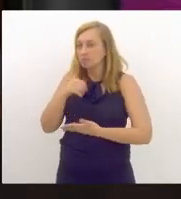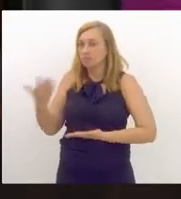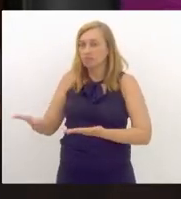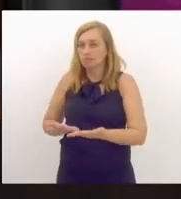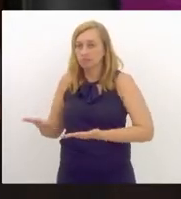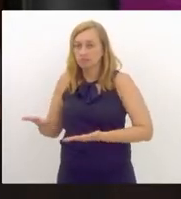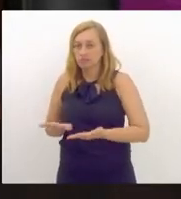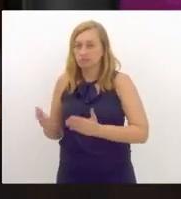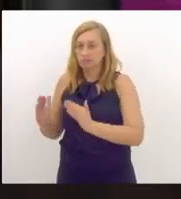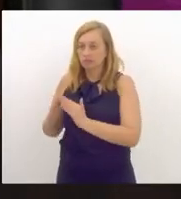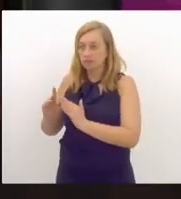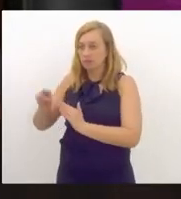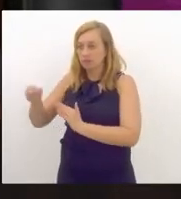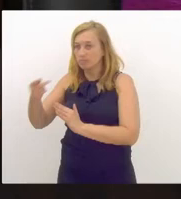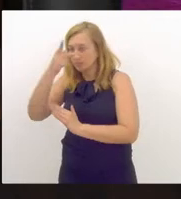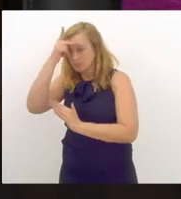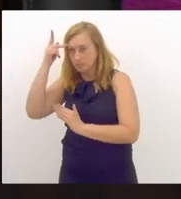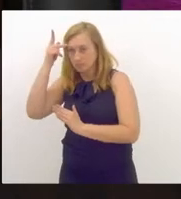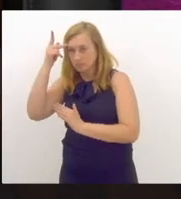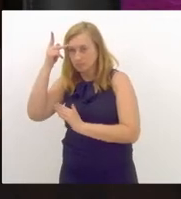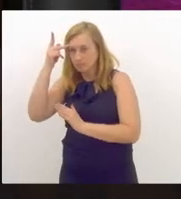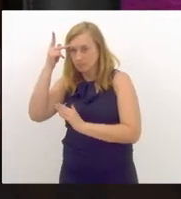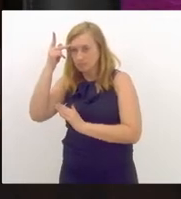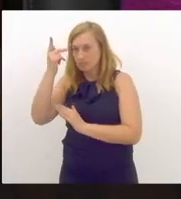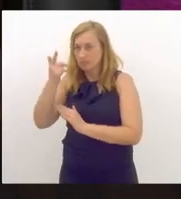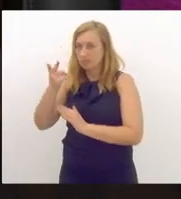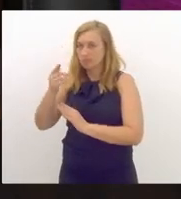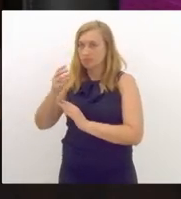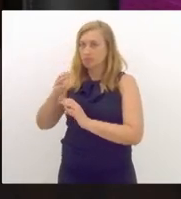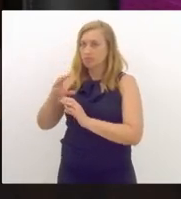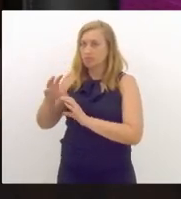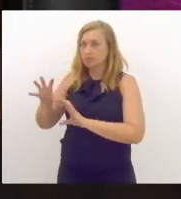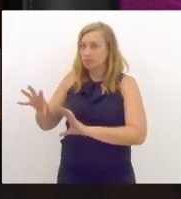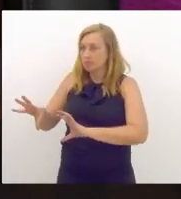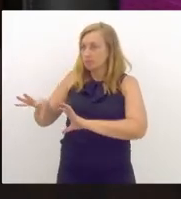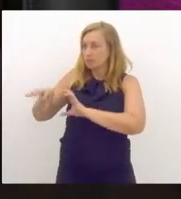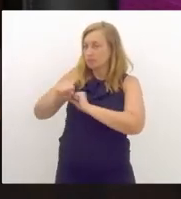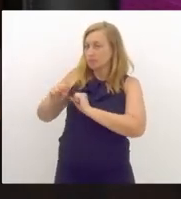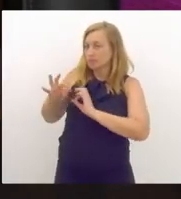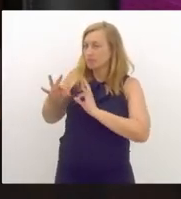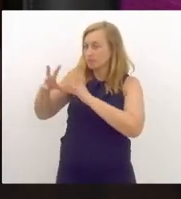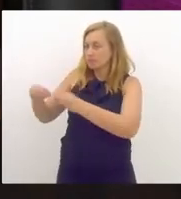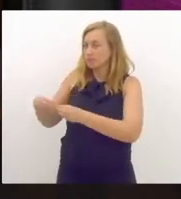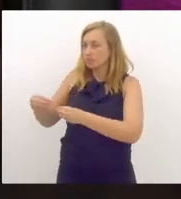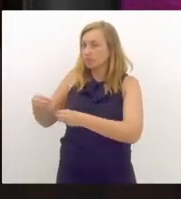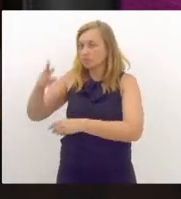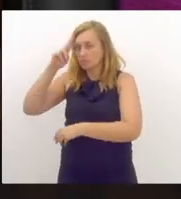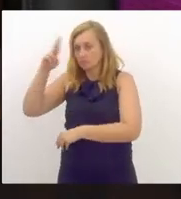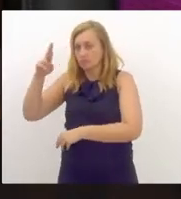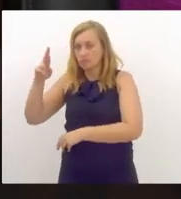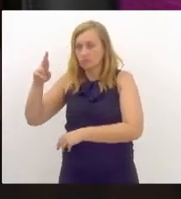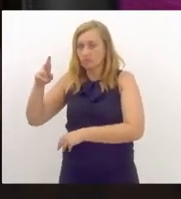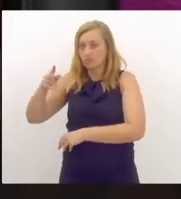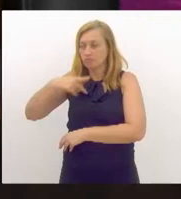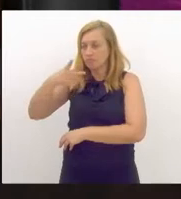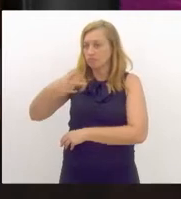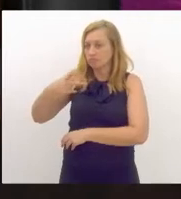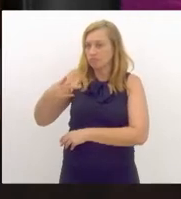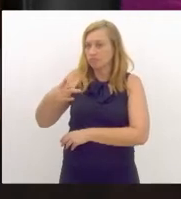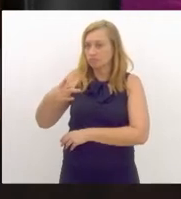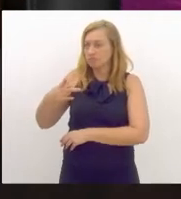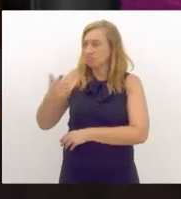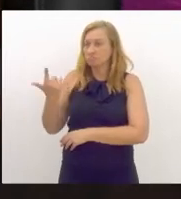acaba absorvendo muito aquilo que o patrão Diz ela não conseguem buscar os seus direitos